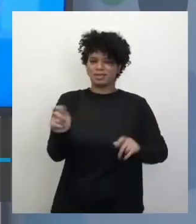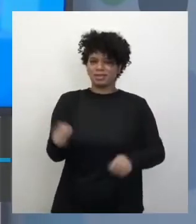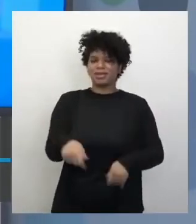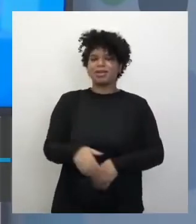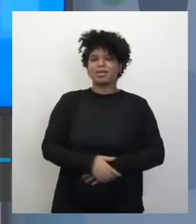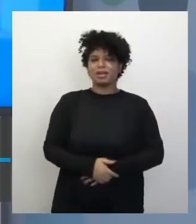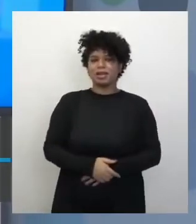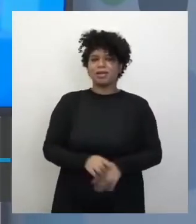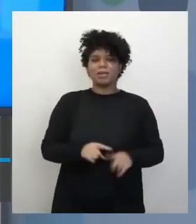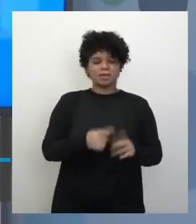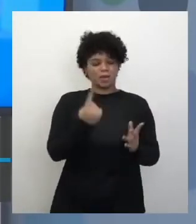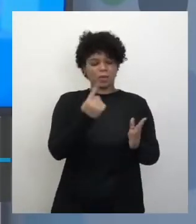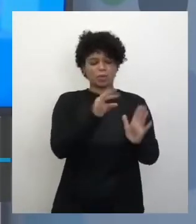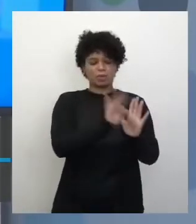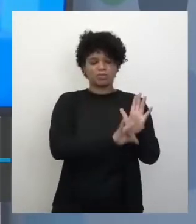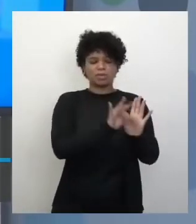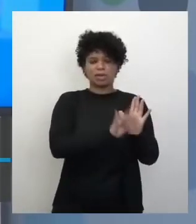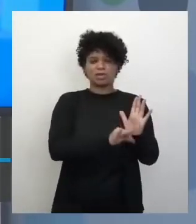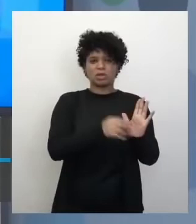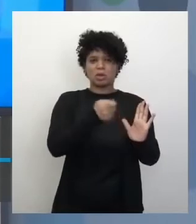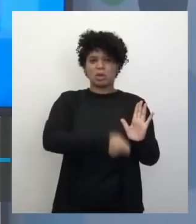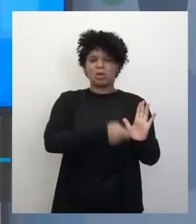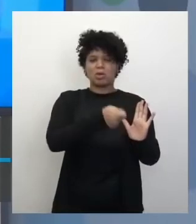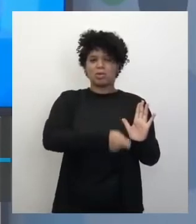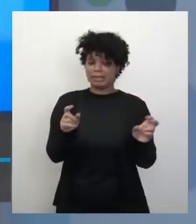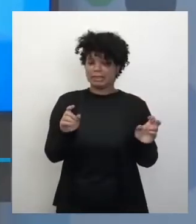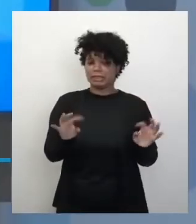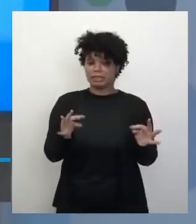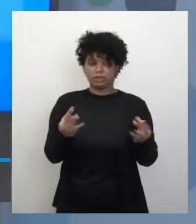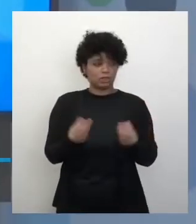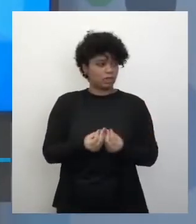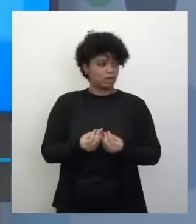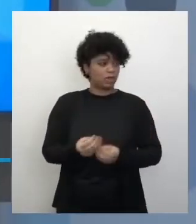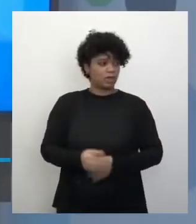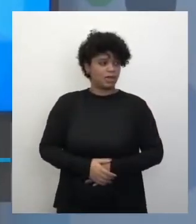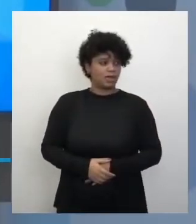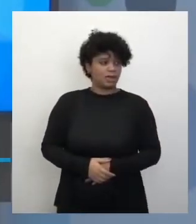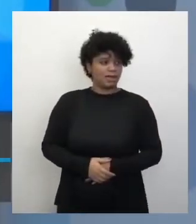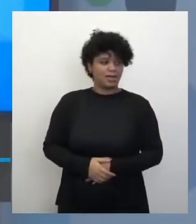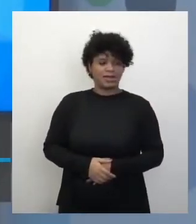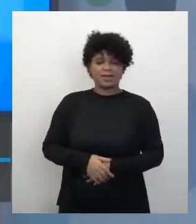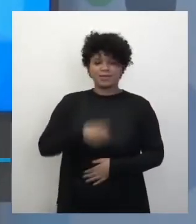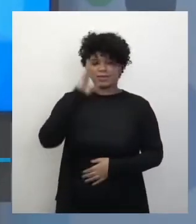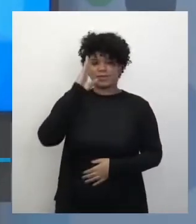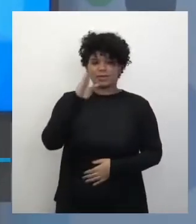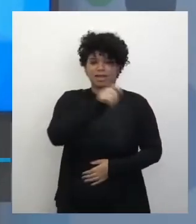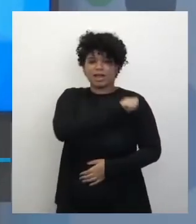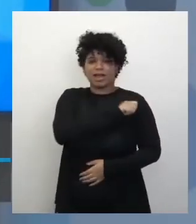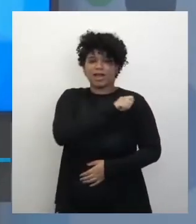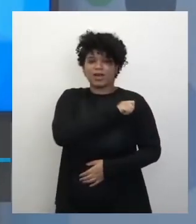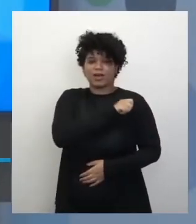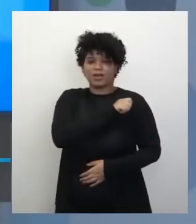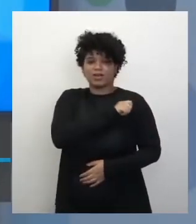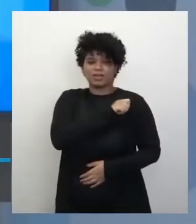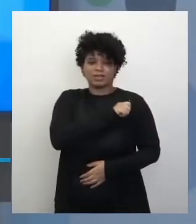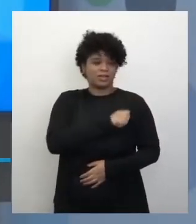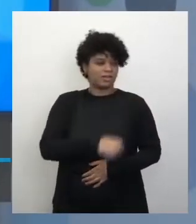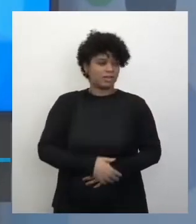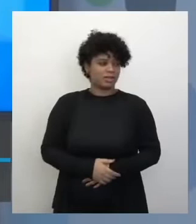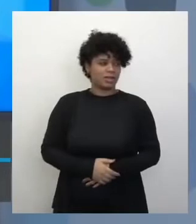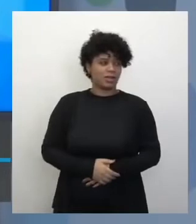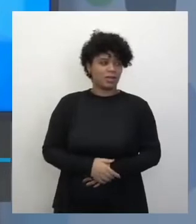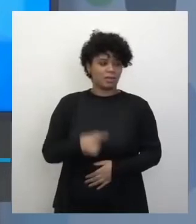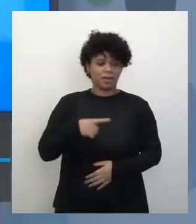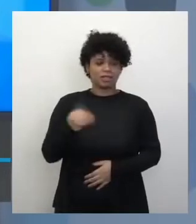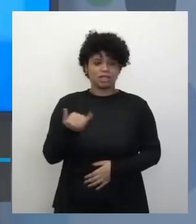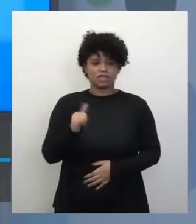uma originalidade 100%, né? Principalmente para os alunos. Mas olha só, não é só para os alunos, é para todos nós. Na verdade, o celular